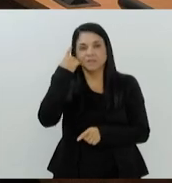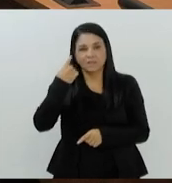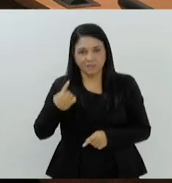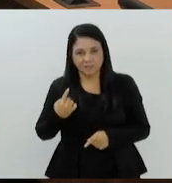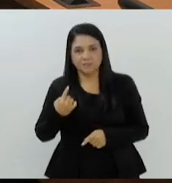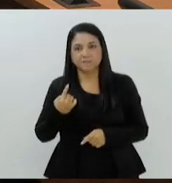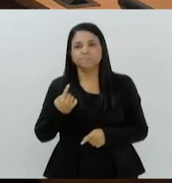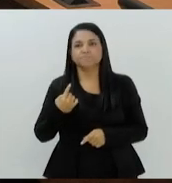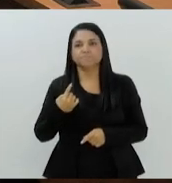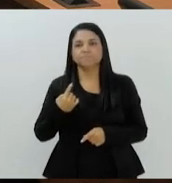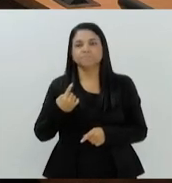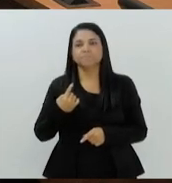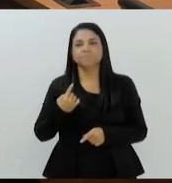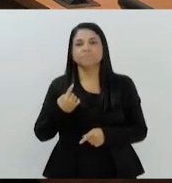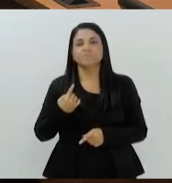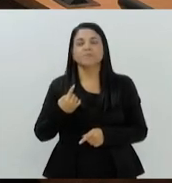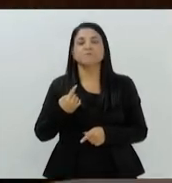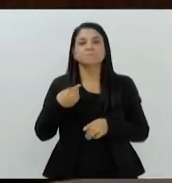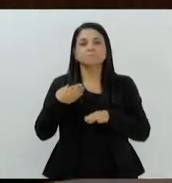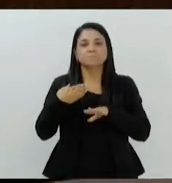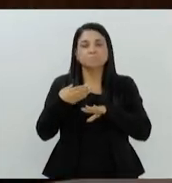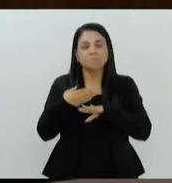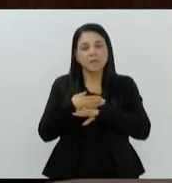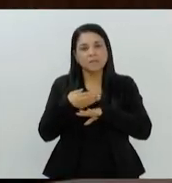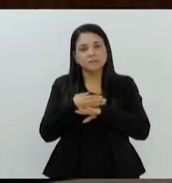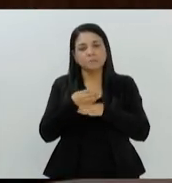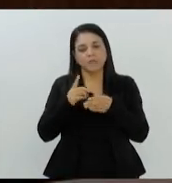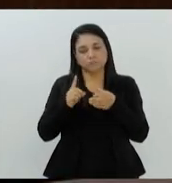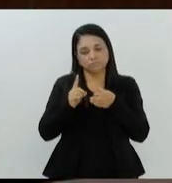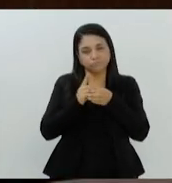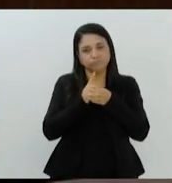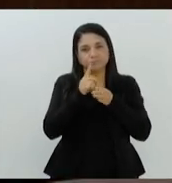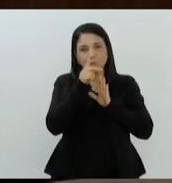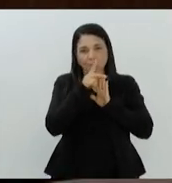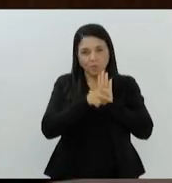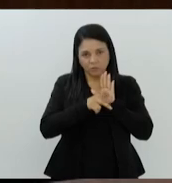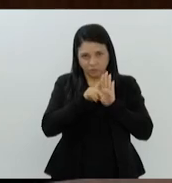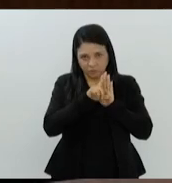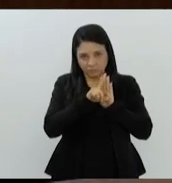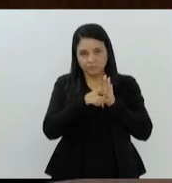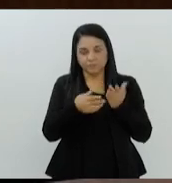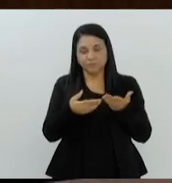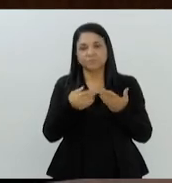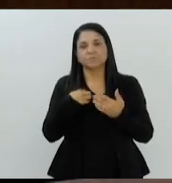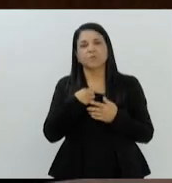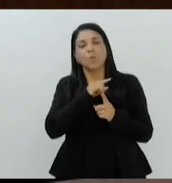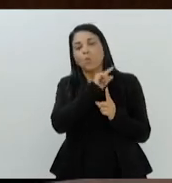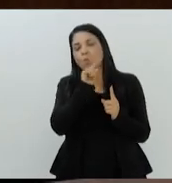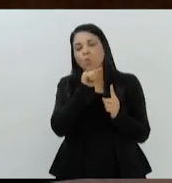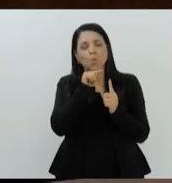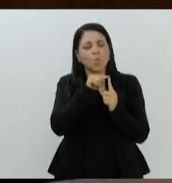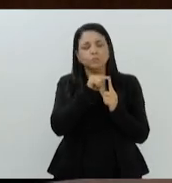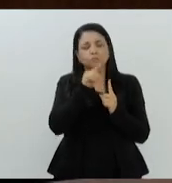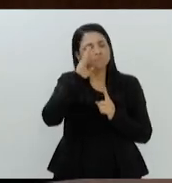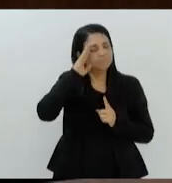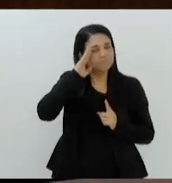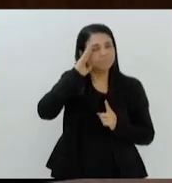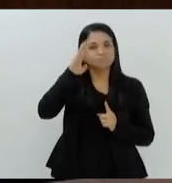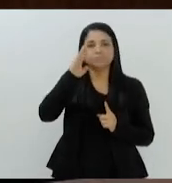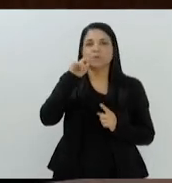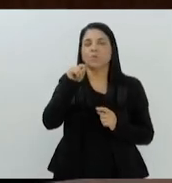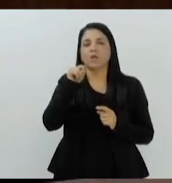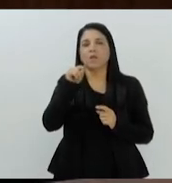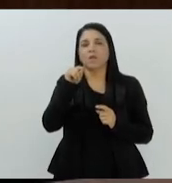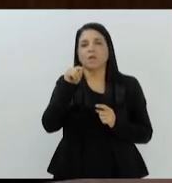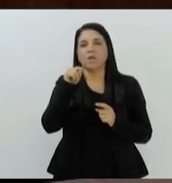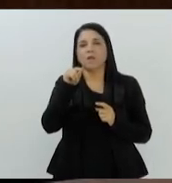Excelência também ser um participante, ser coautora, não tem problema. O objetivo, que é o importante, dar